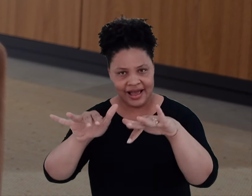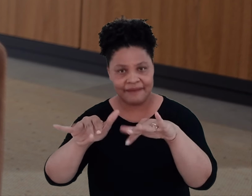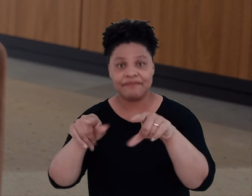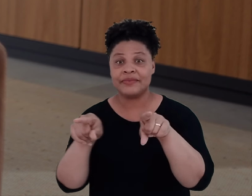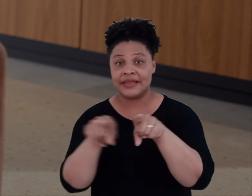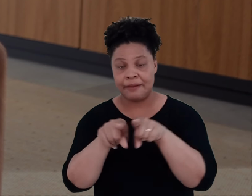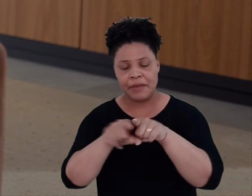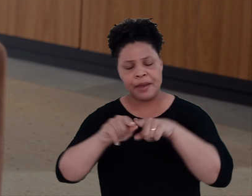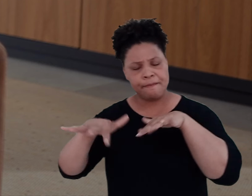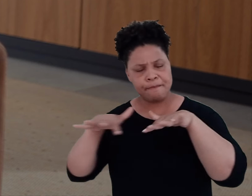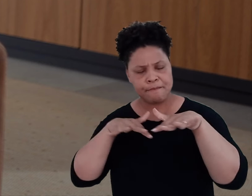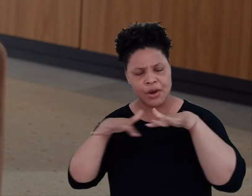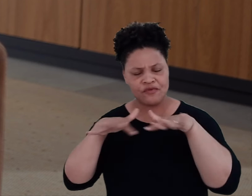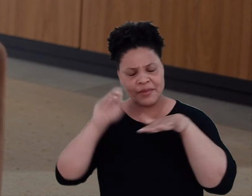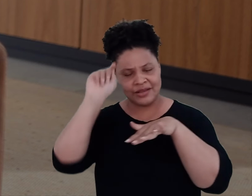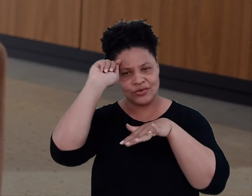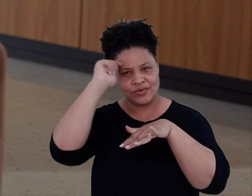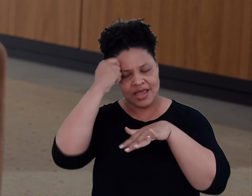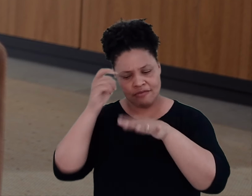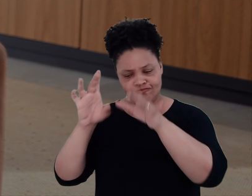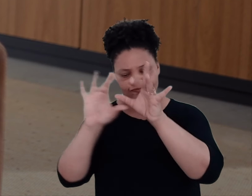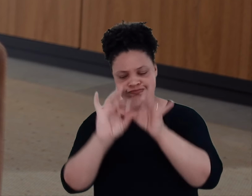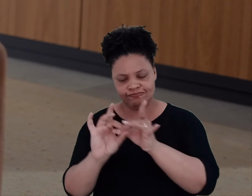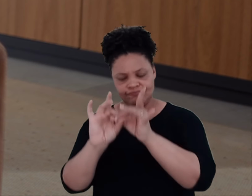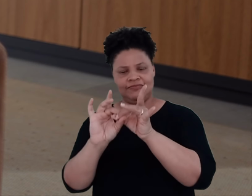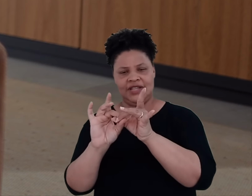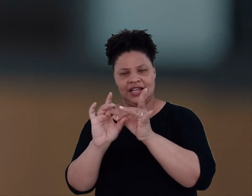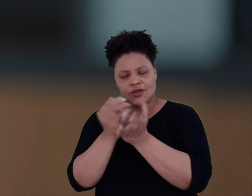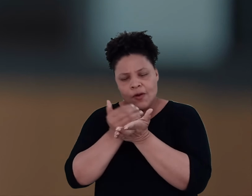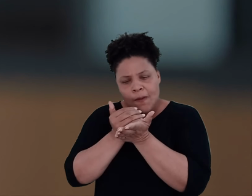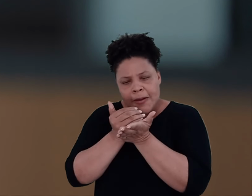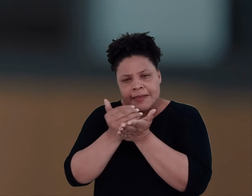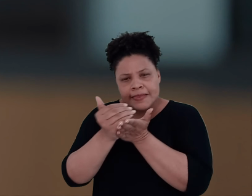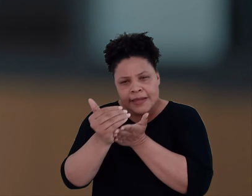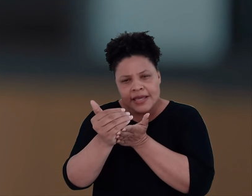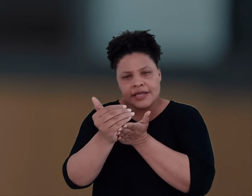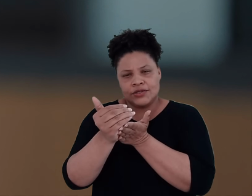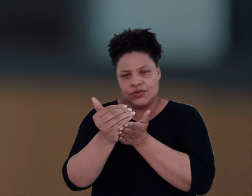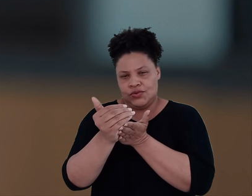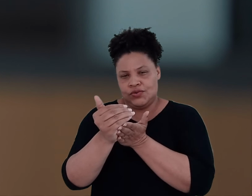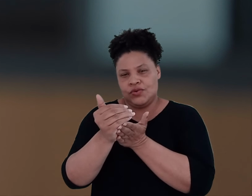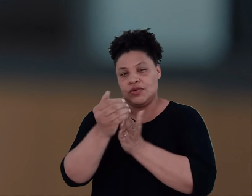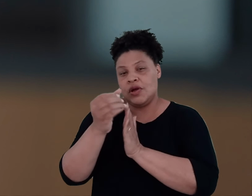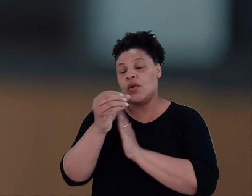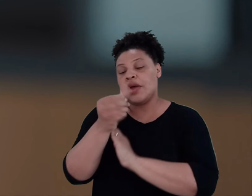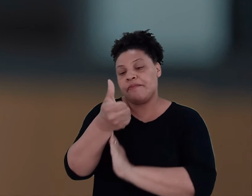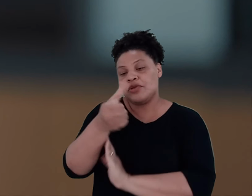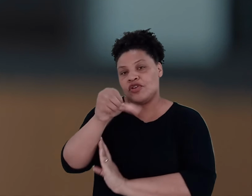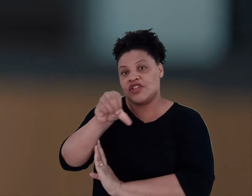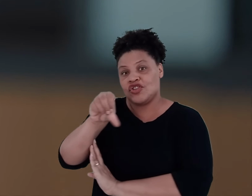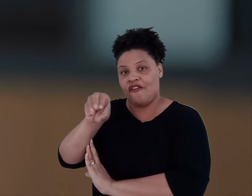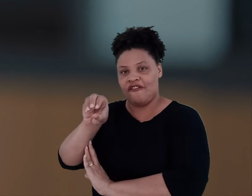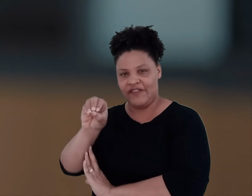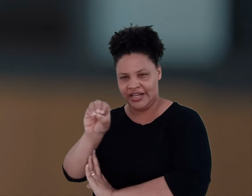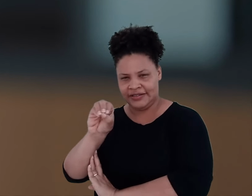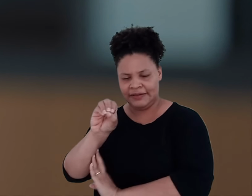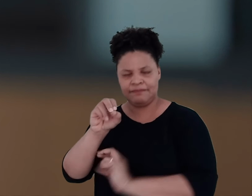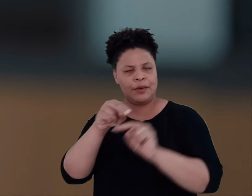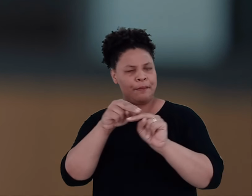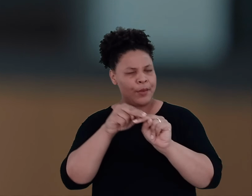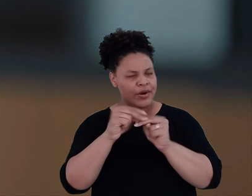do Jornal do Movimento Negro Unificado, no início dos anos 90. Respondendo ainda à pergunta de Elaine, a gente pode comprovar,